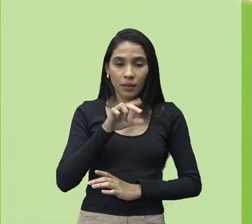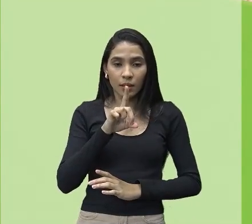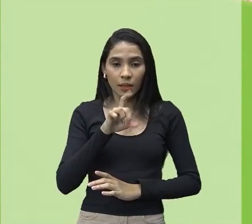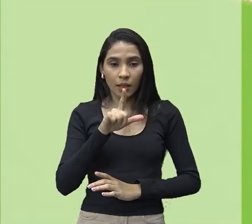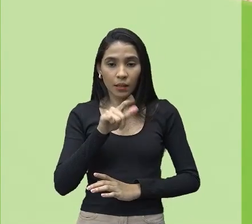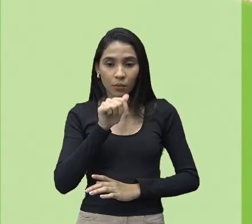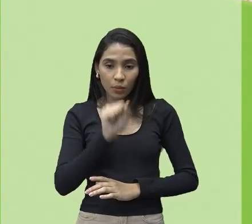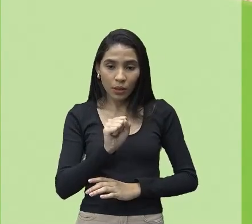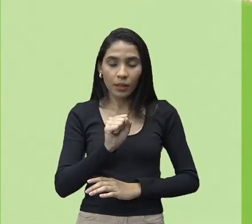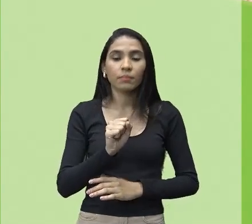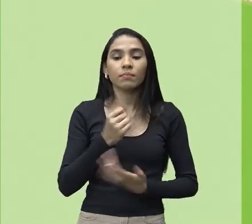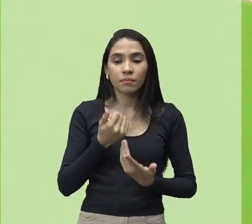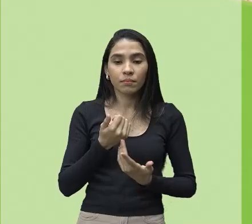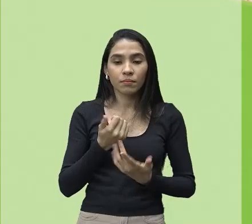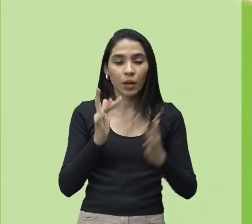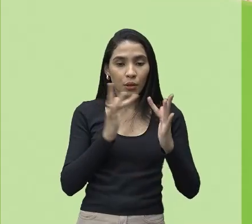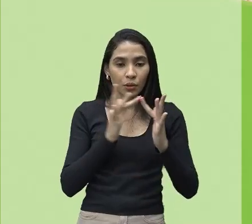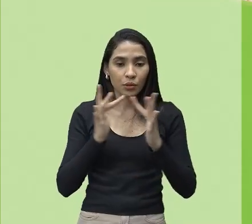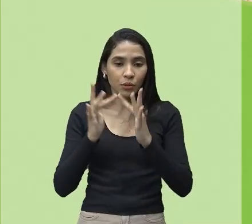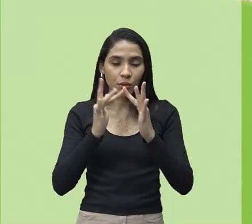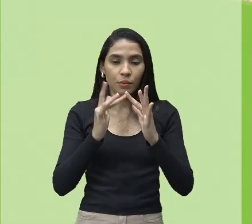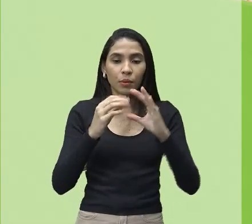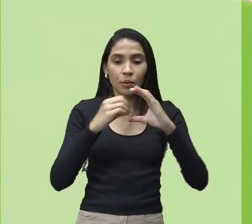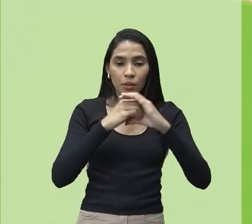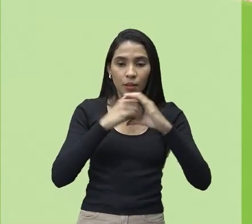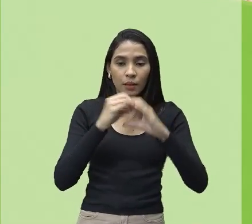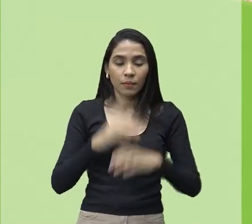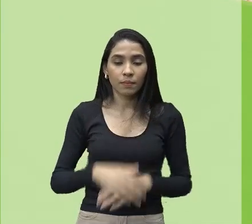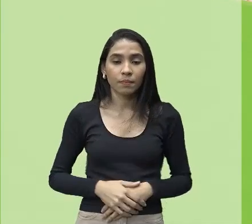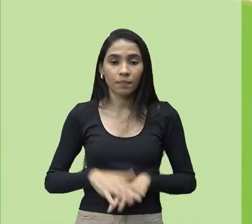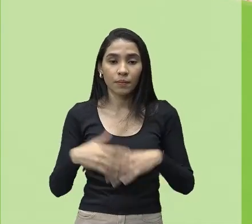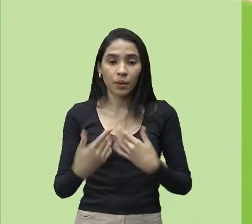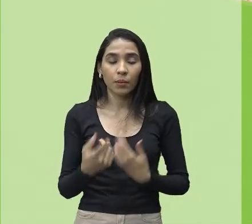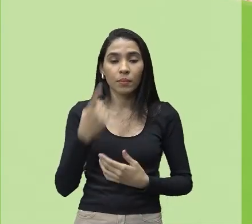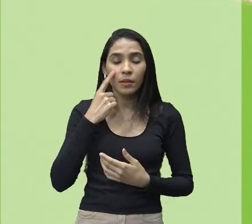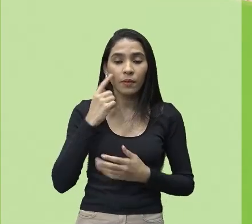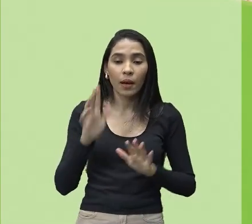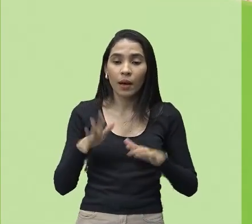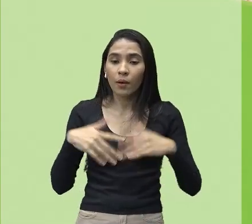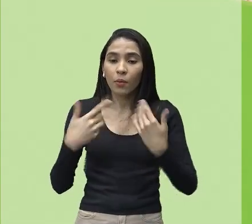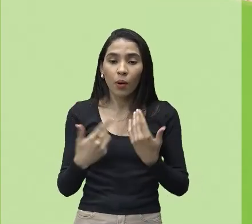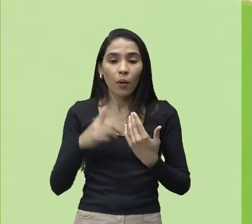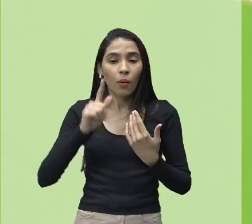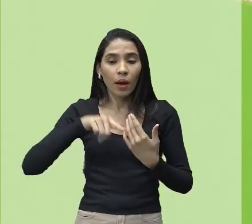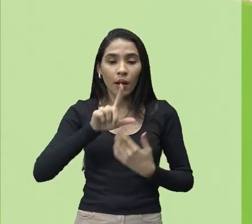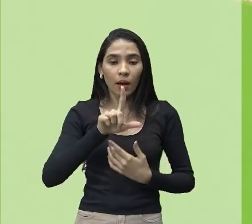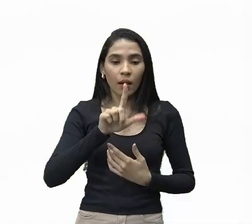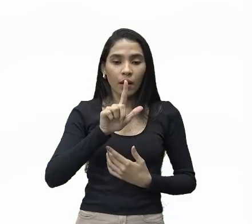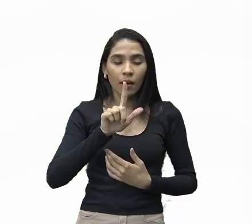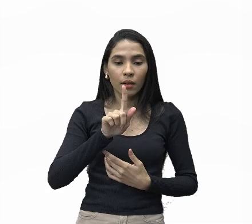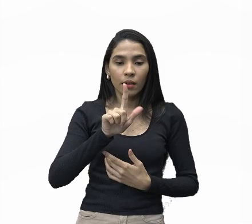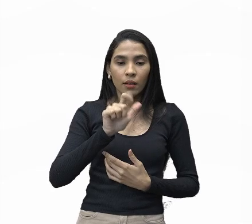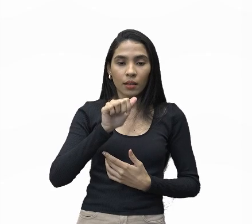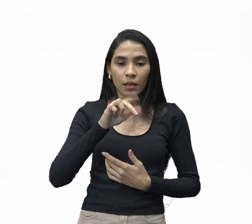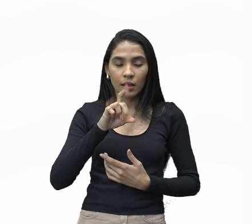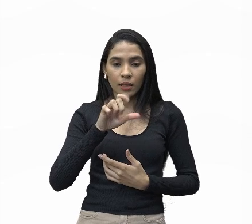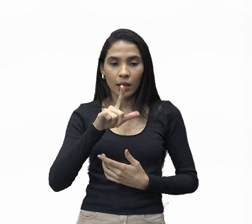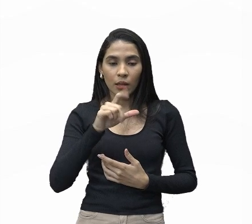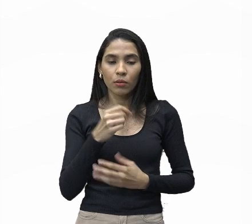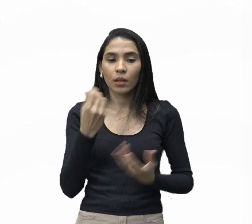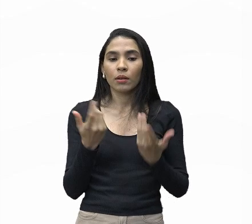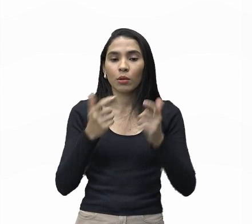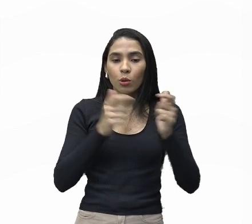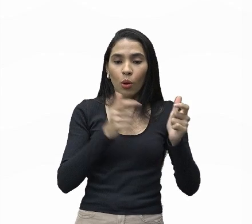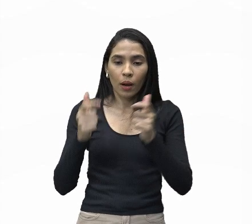específicos para determinado tipo de célula. E aí a gente vai observar quais são essas glândulas e onde elas estão localizadas no